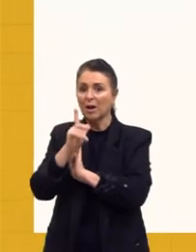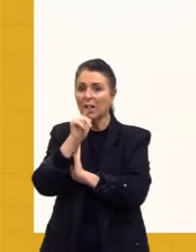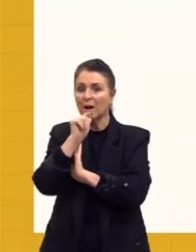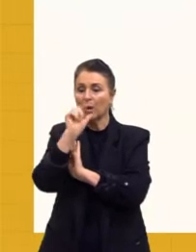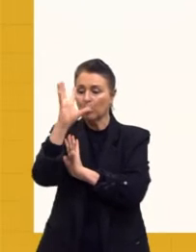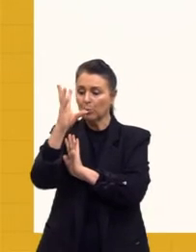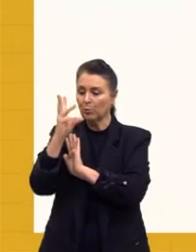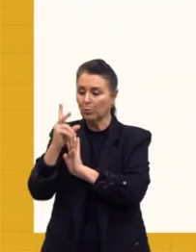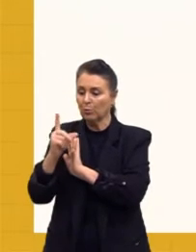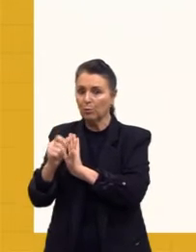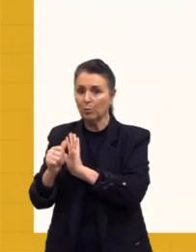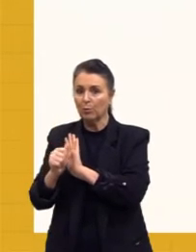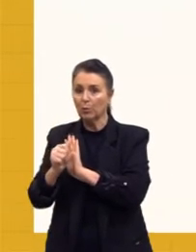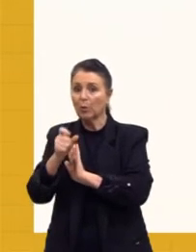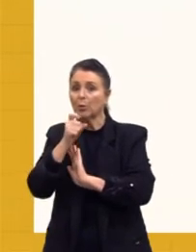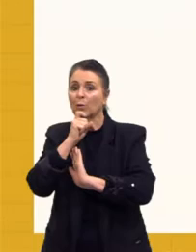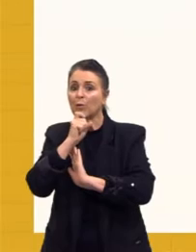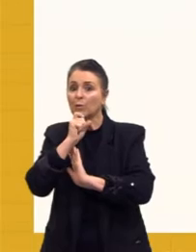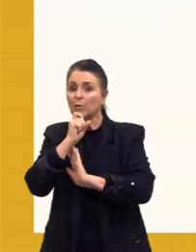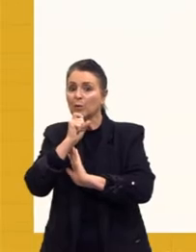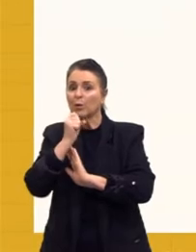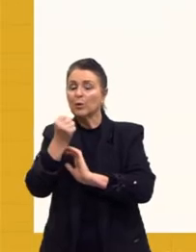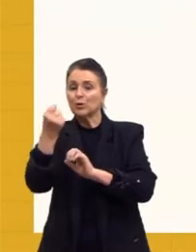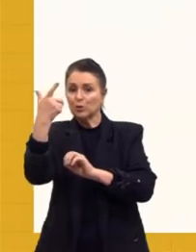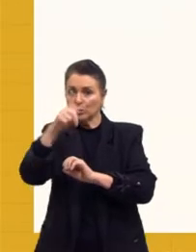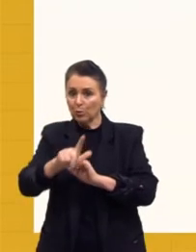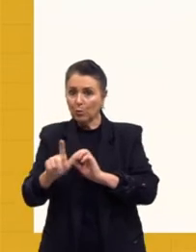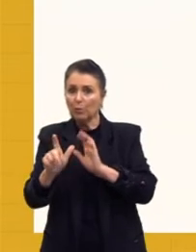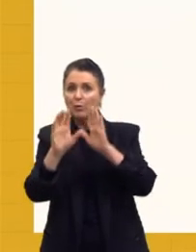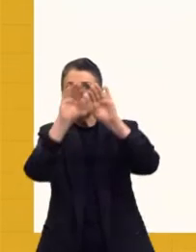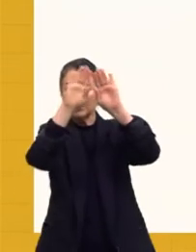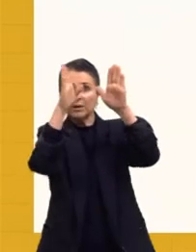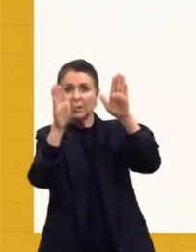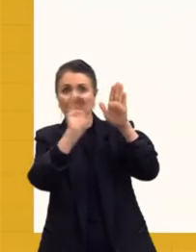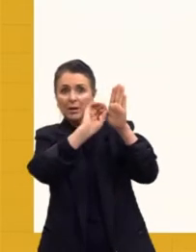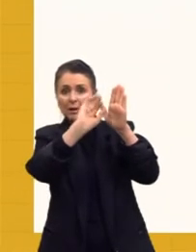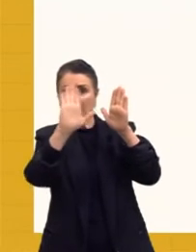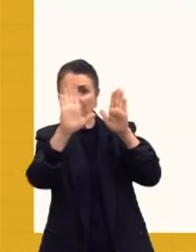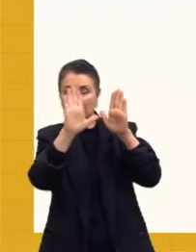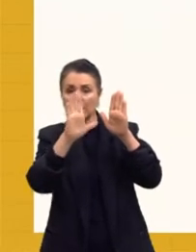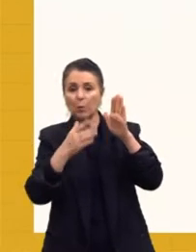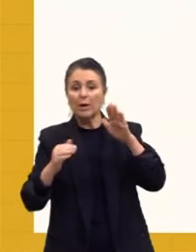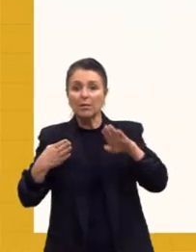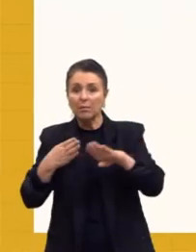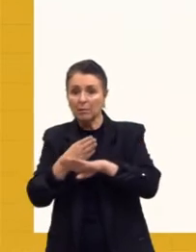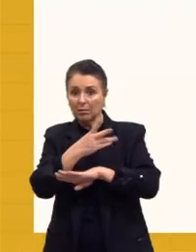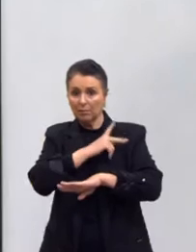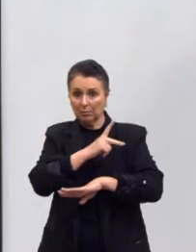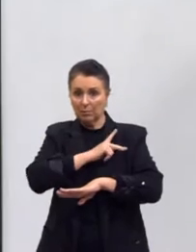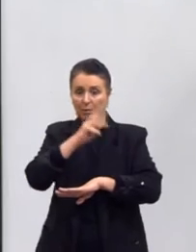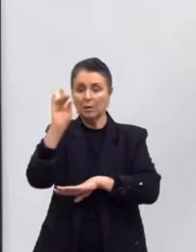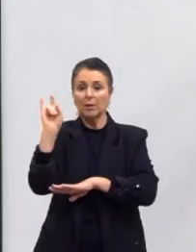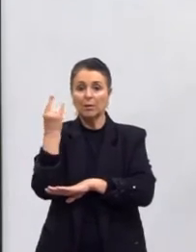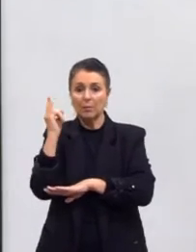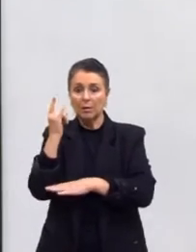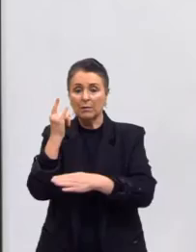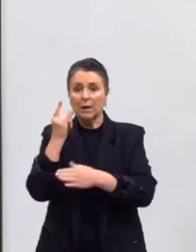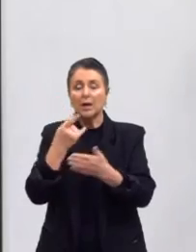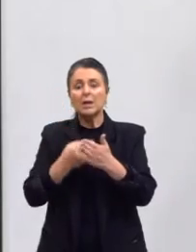água esfriou congela não tem ago então ele entra já faz a nacionalização de muitas coisas inclusive do hidrocarboneto